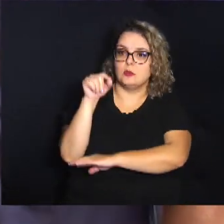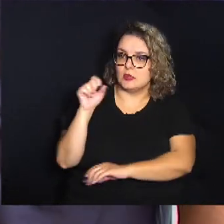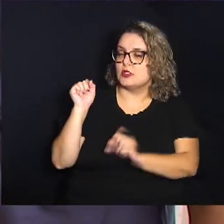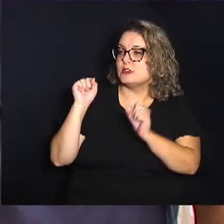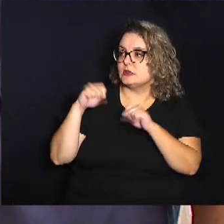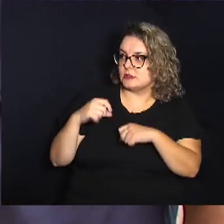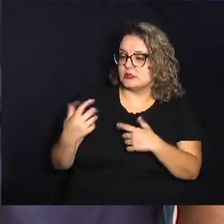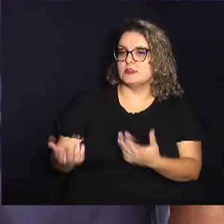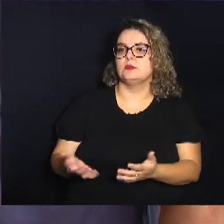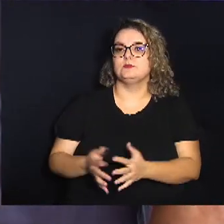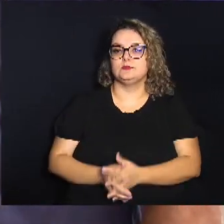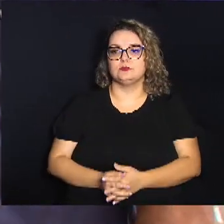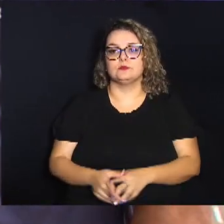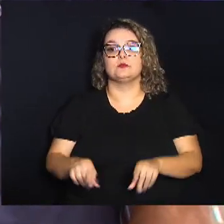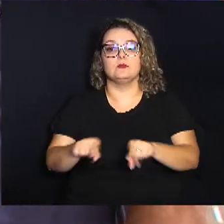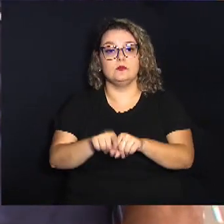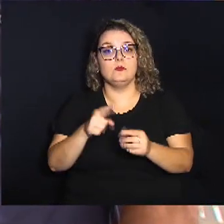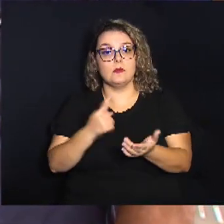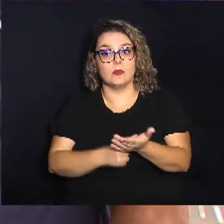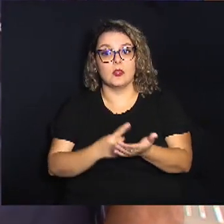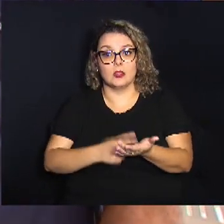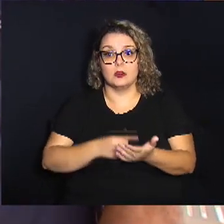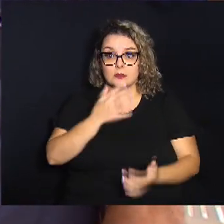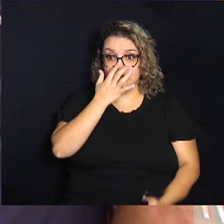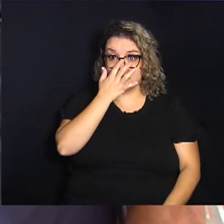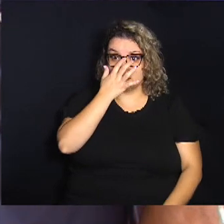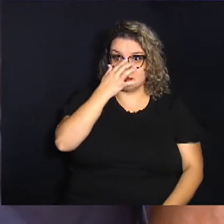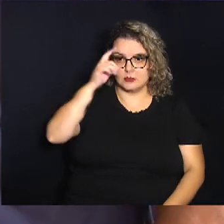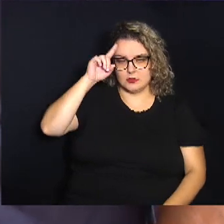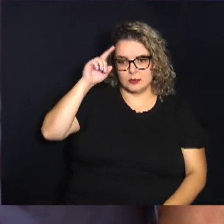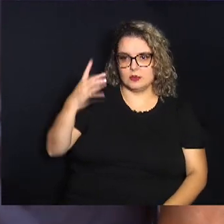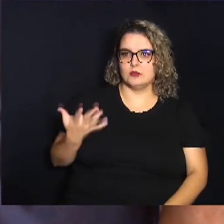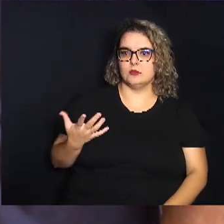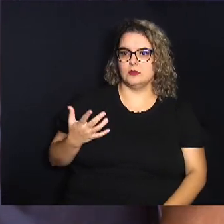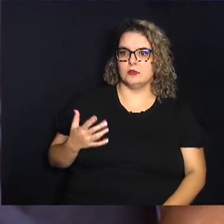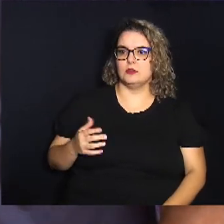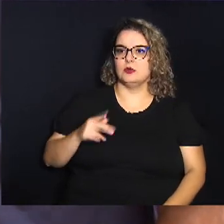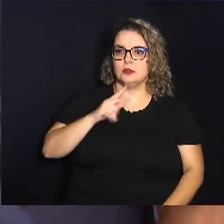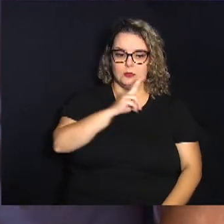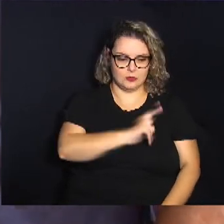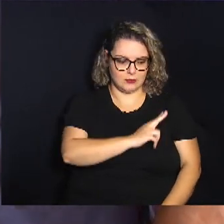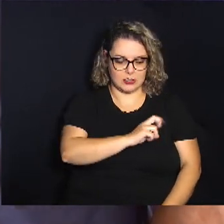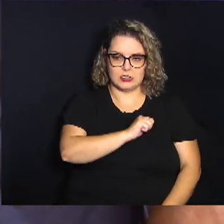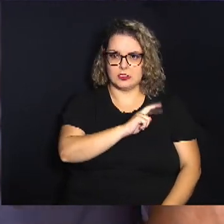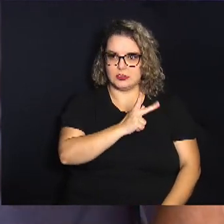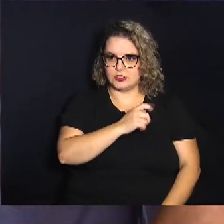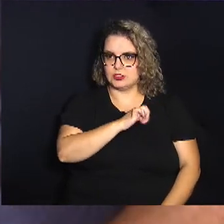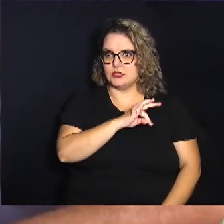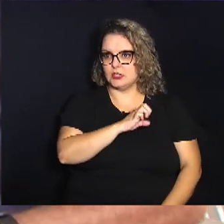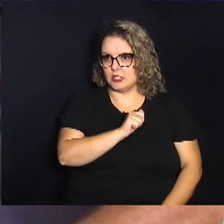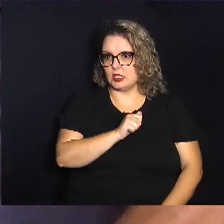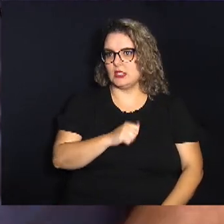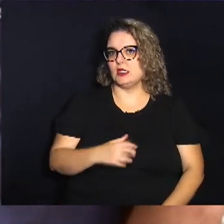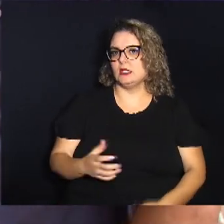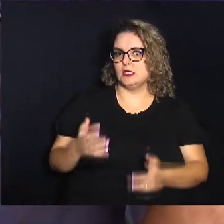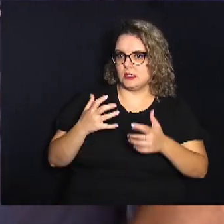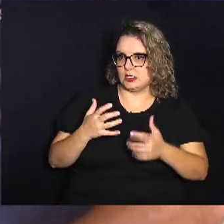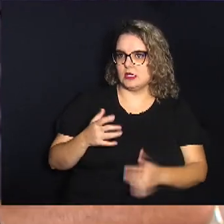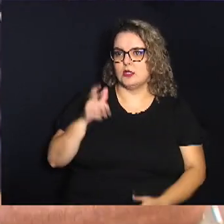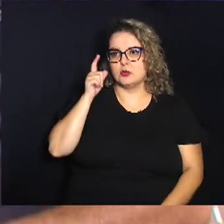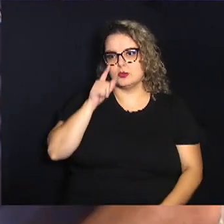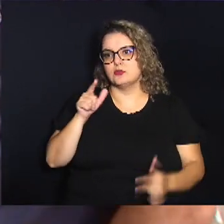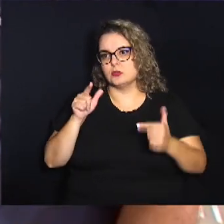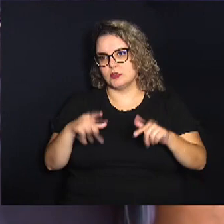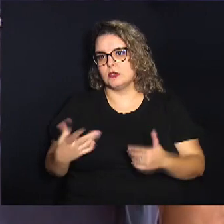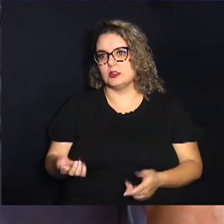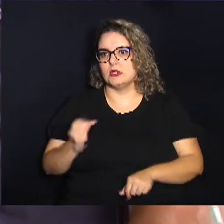estamos também agendando aí tentando uma uma data lá no padrão chieta também vai ter lá a gente já conseguiu um espaço